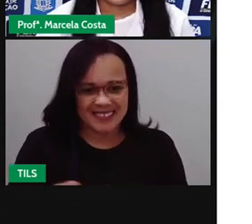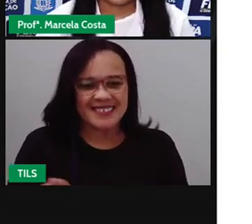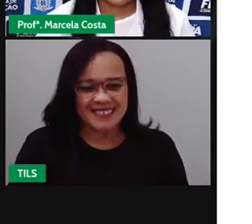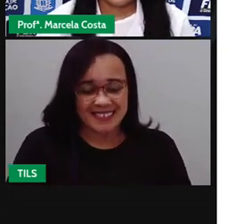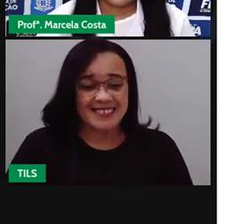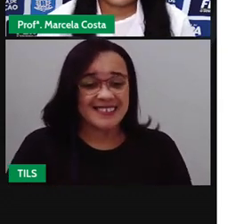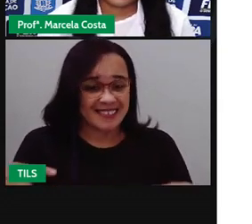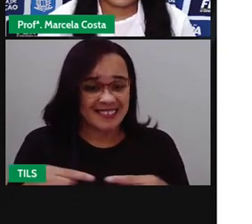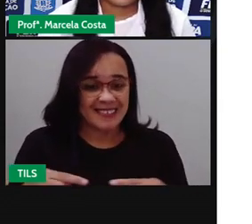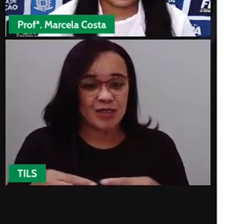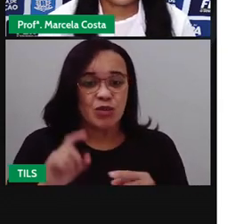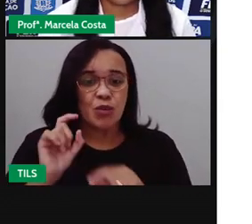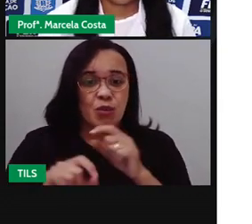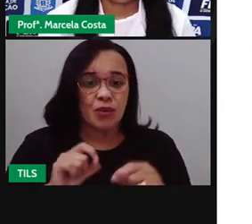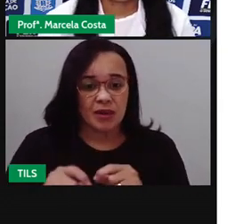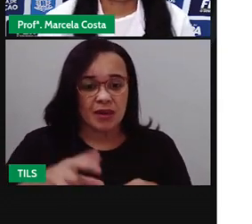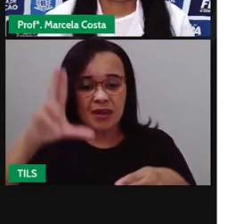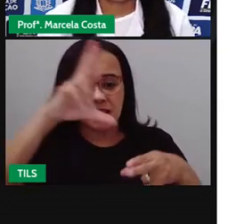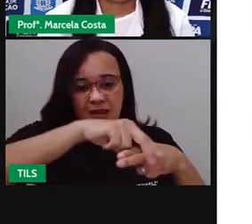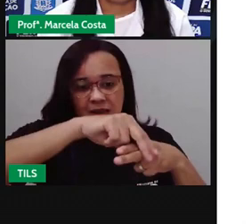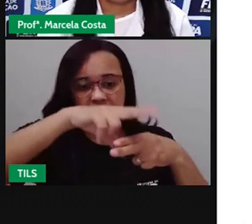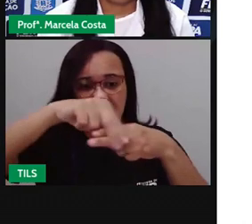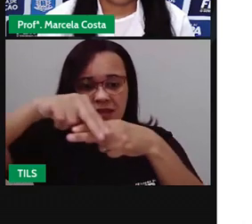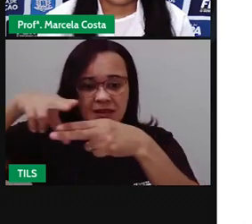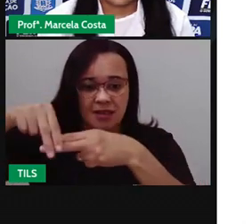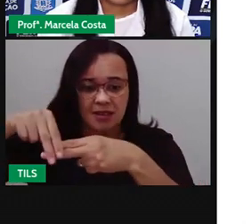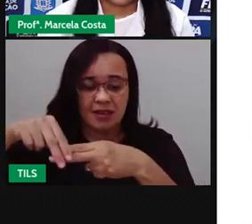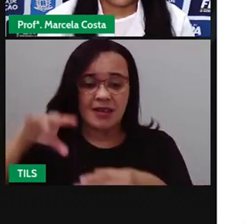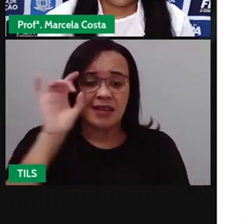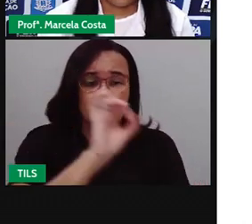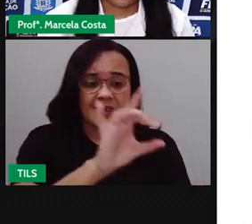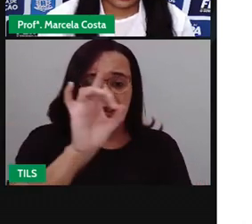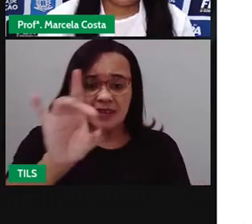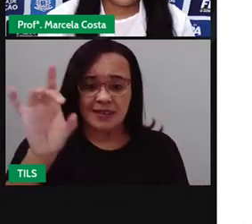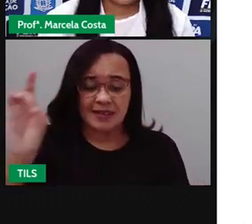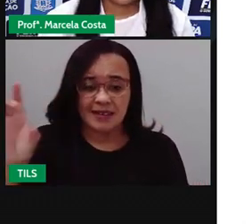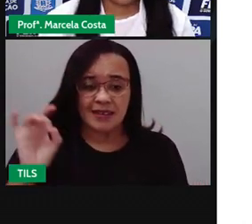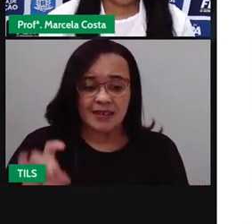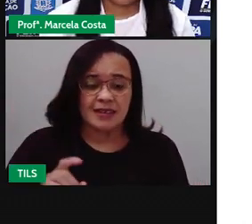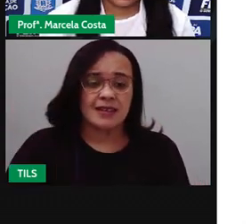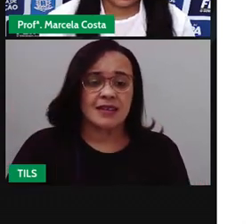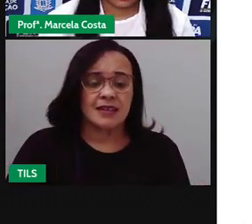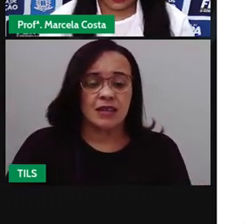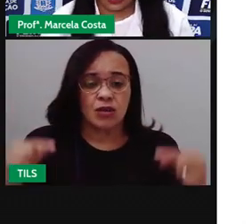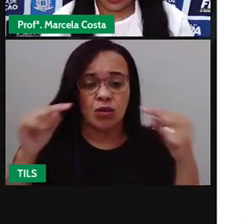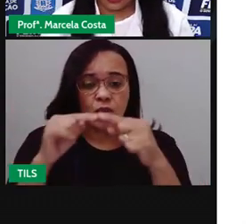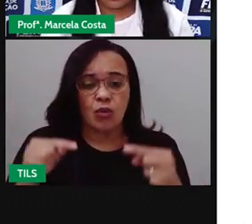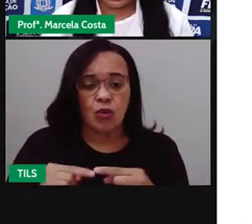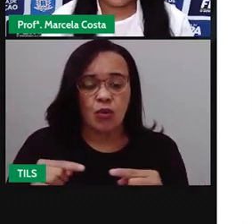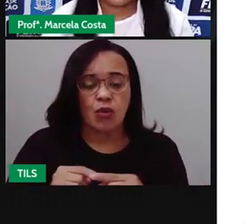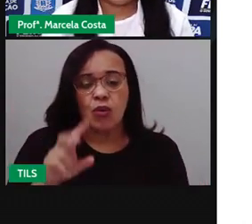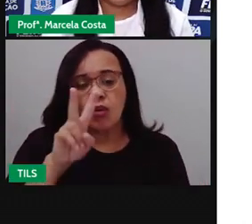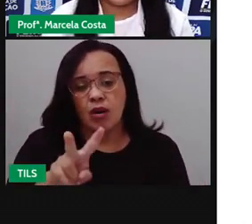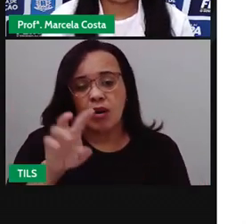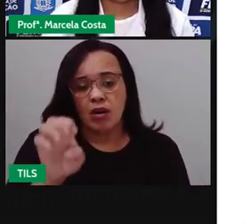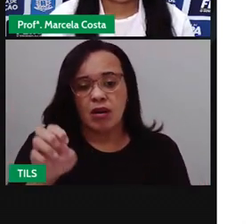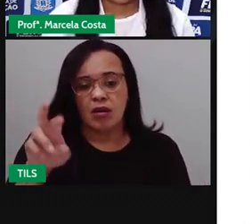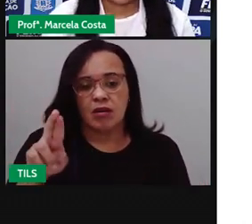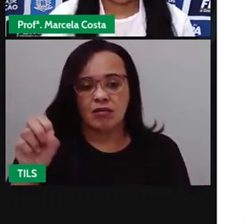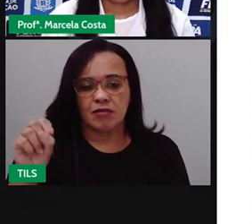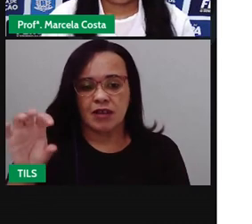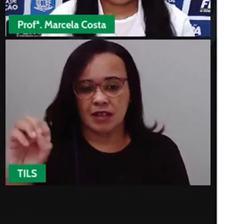que cada linha dessa, de cada estrofe, representa um verso. Vamos ver